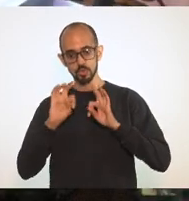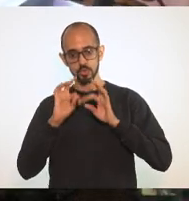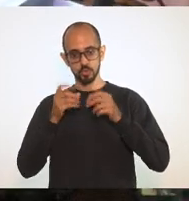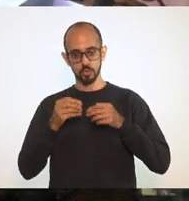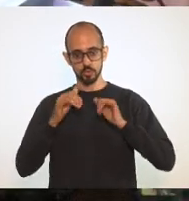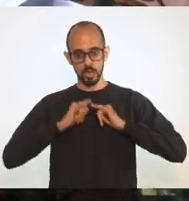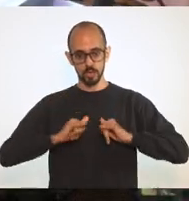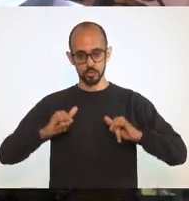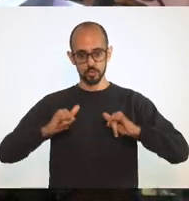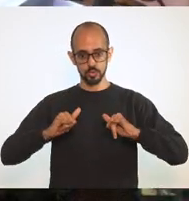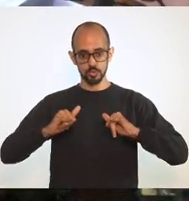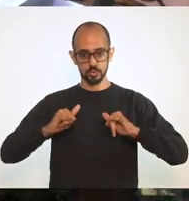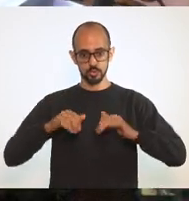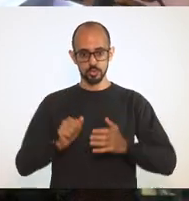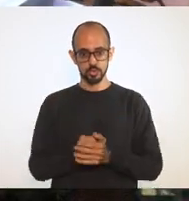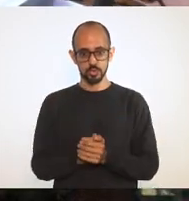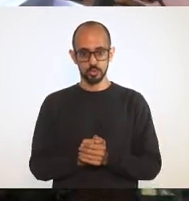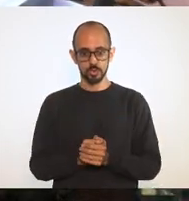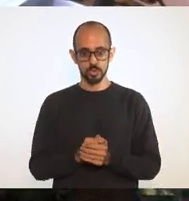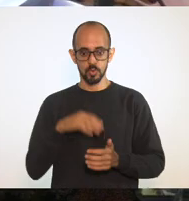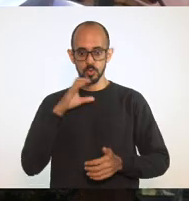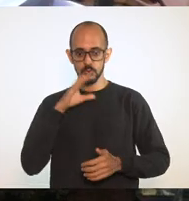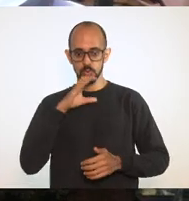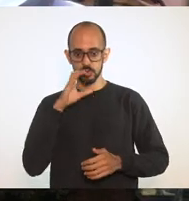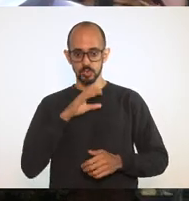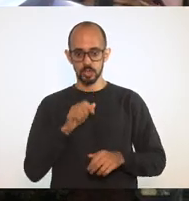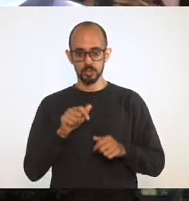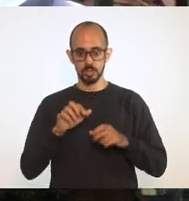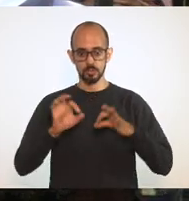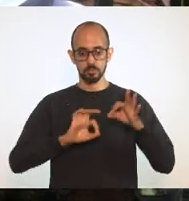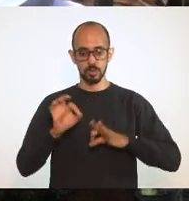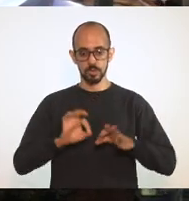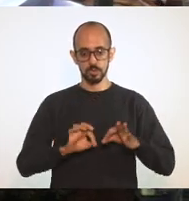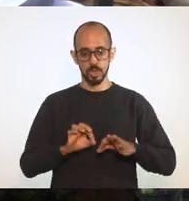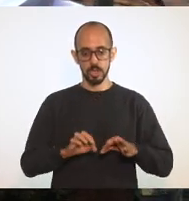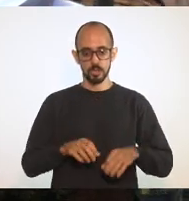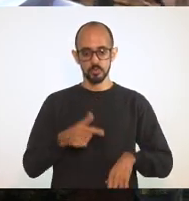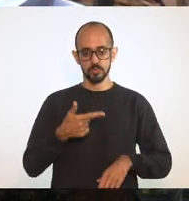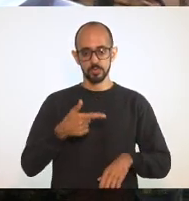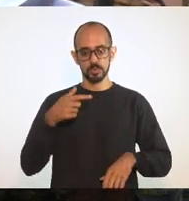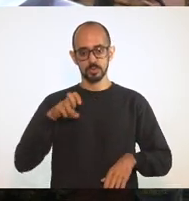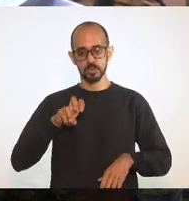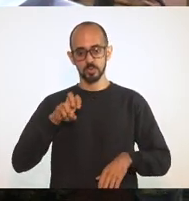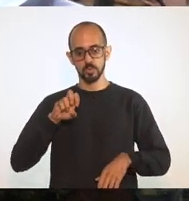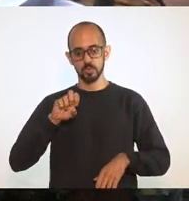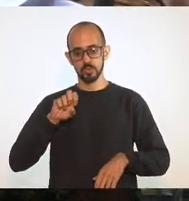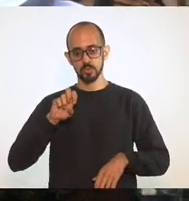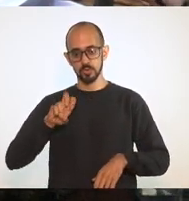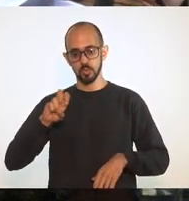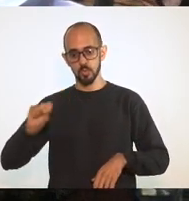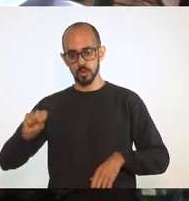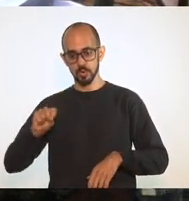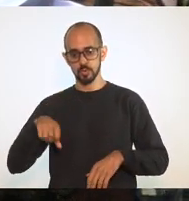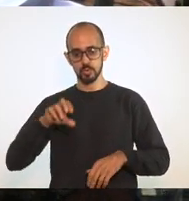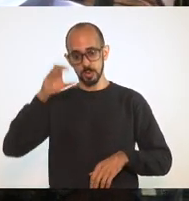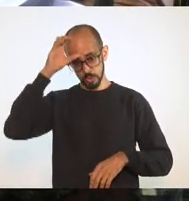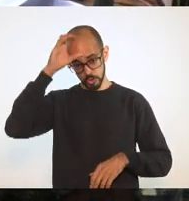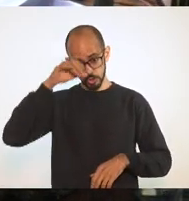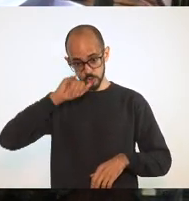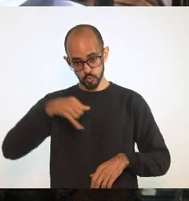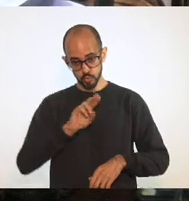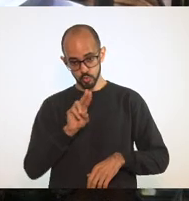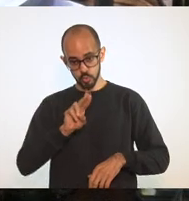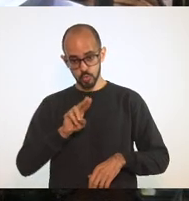Anuncio em regime de urgência, discussão única, projeto de lei 3558/2021, de autoria da deputada Tia Ju, que dispõe sobre afastamento remunerado